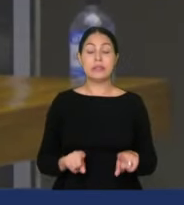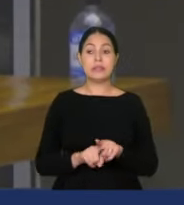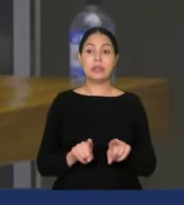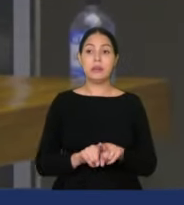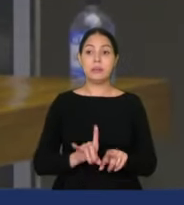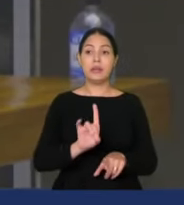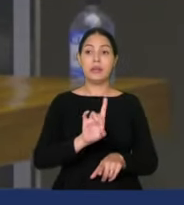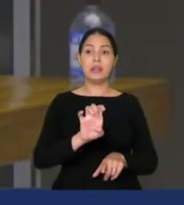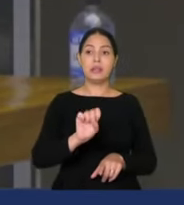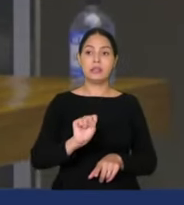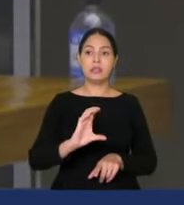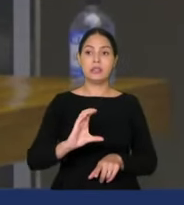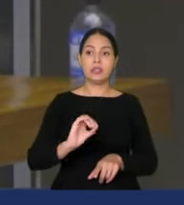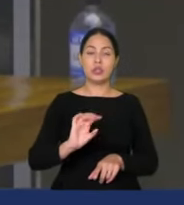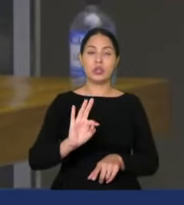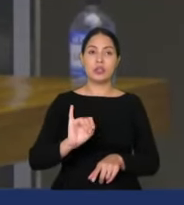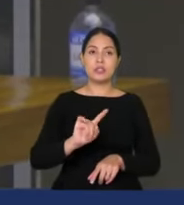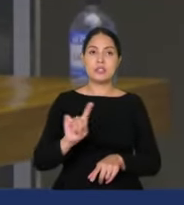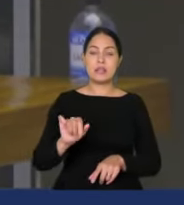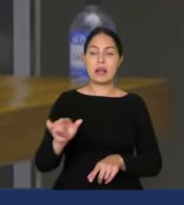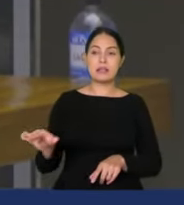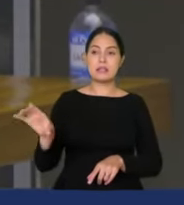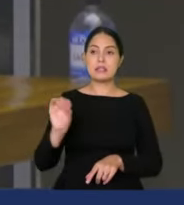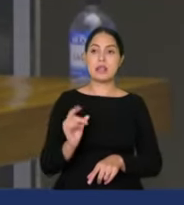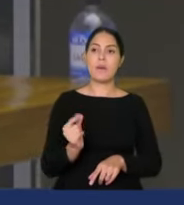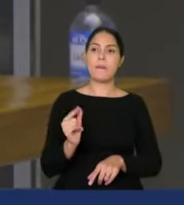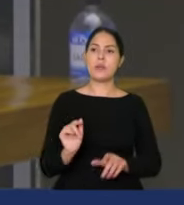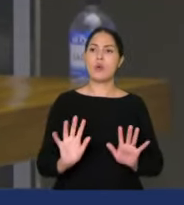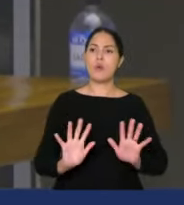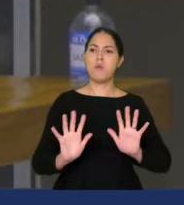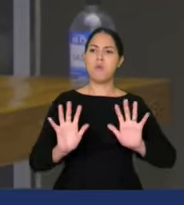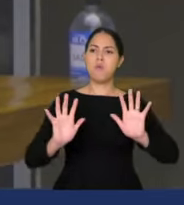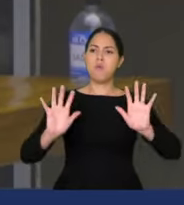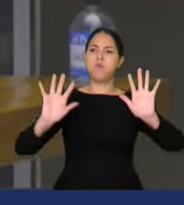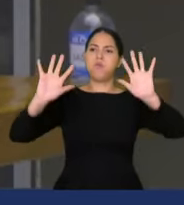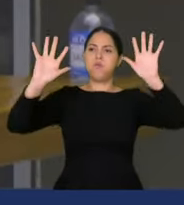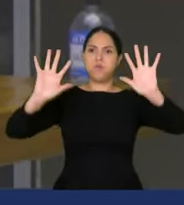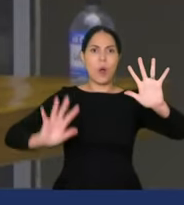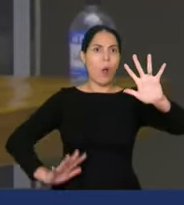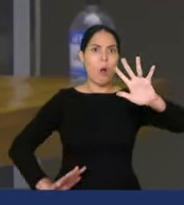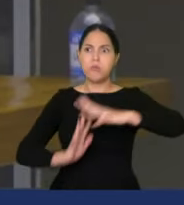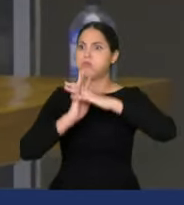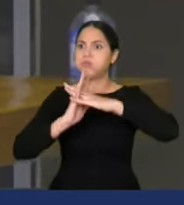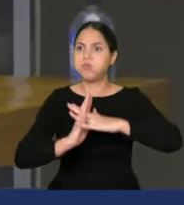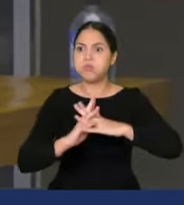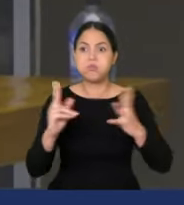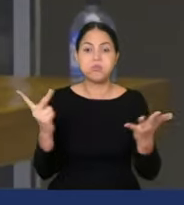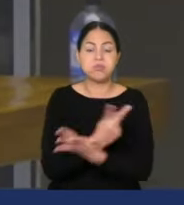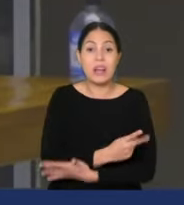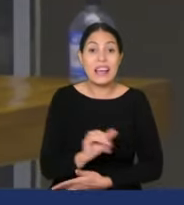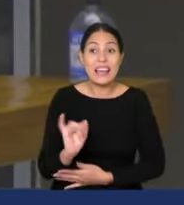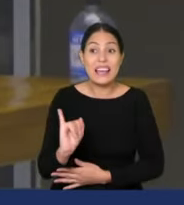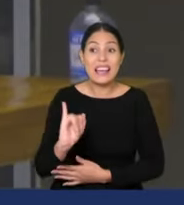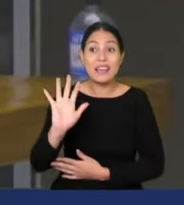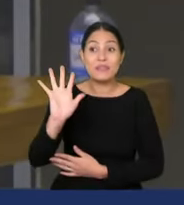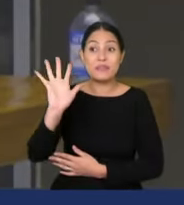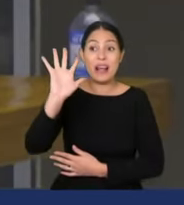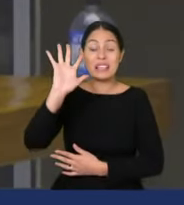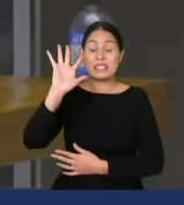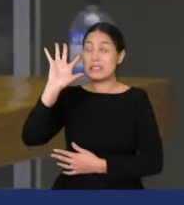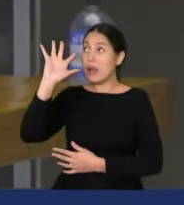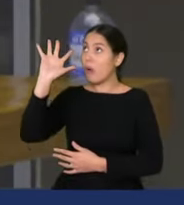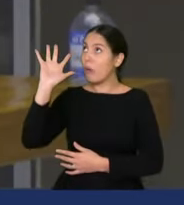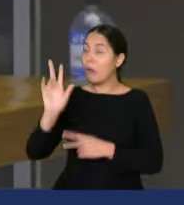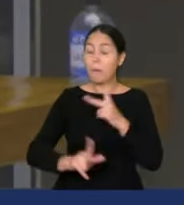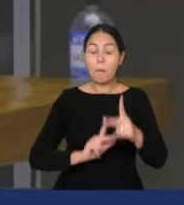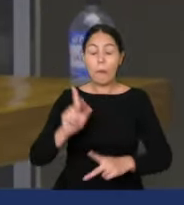a descotização provocará aumento brutal de preços, impactando na inflação, empobrecendo ainda mais o